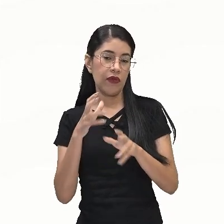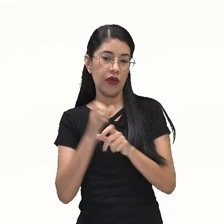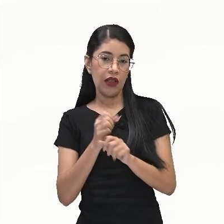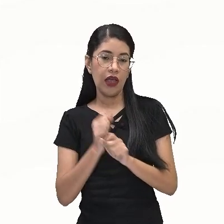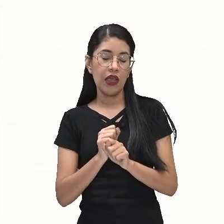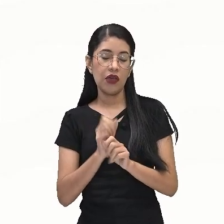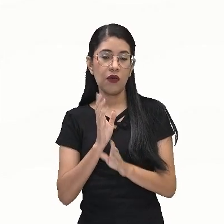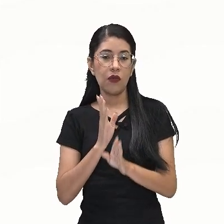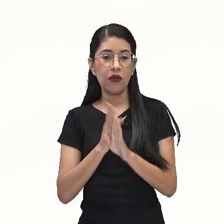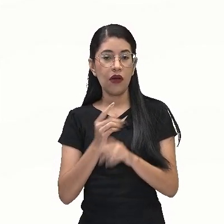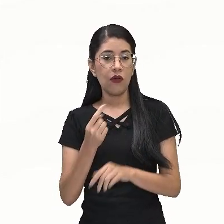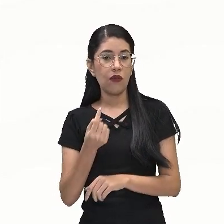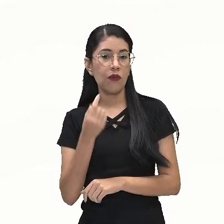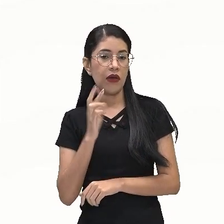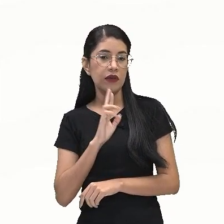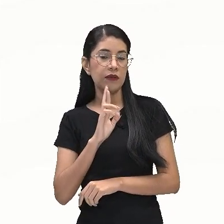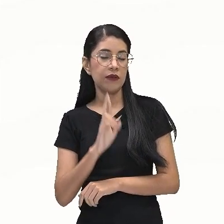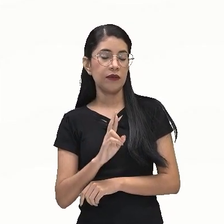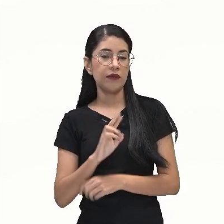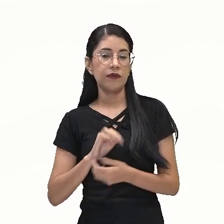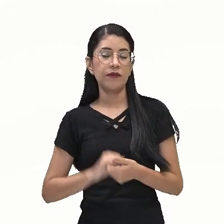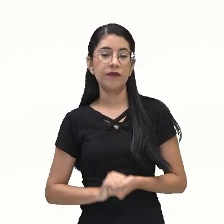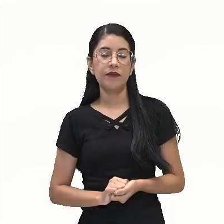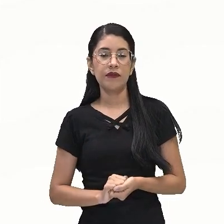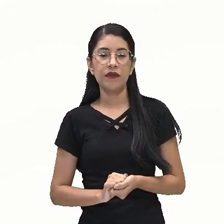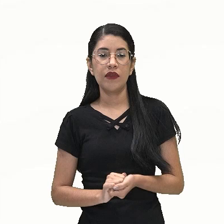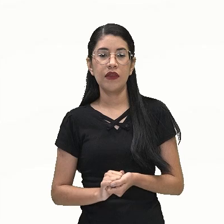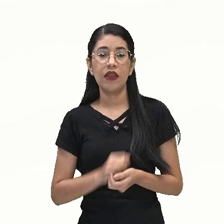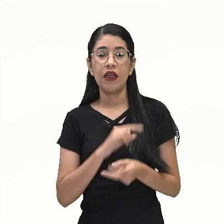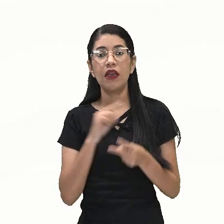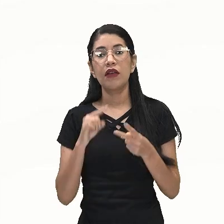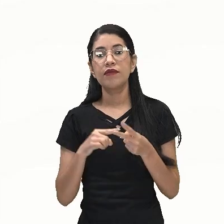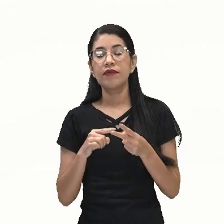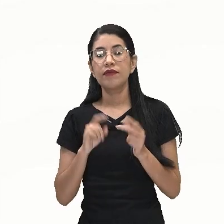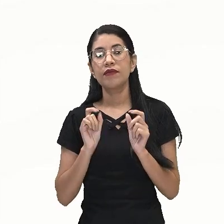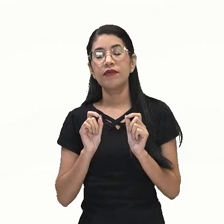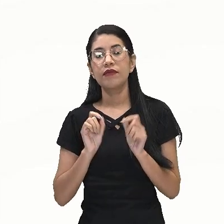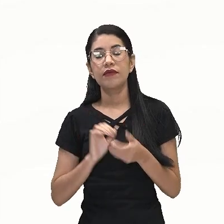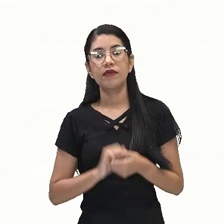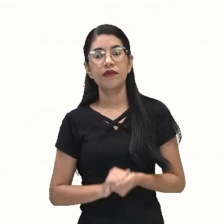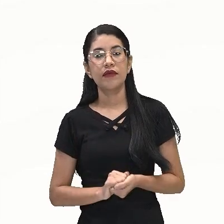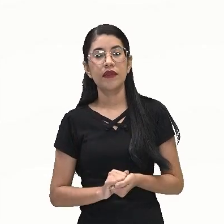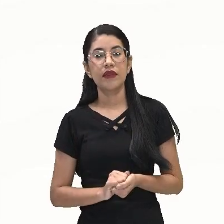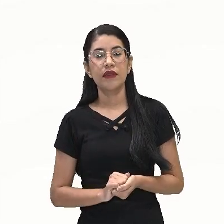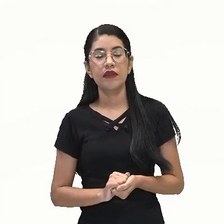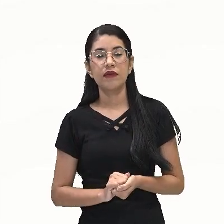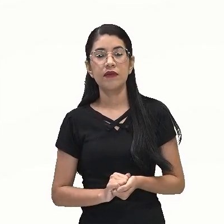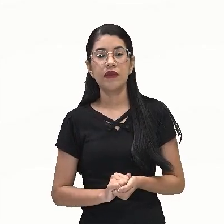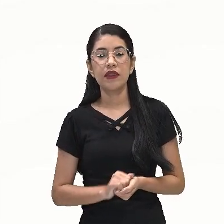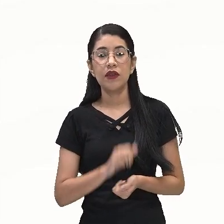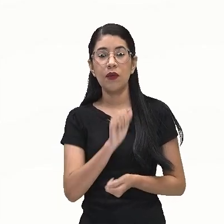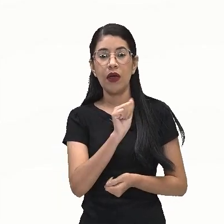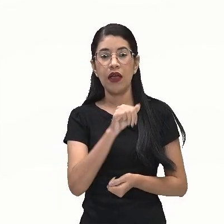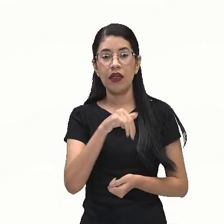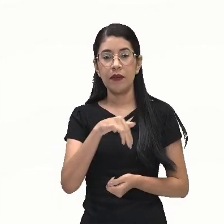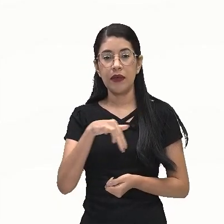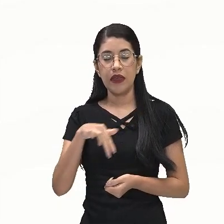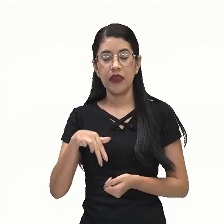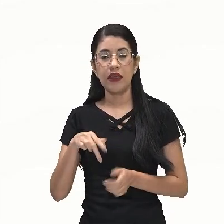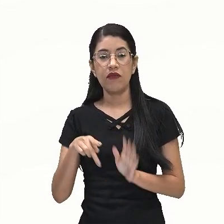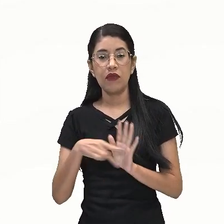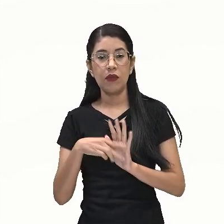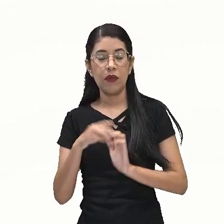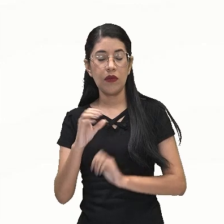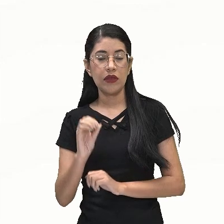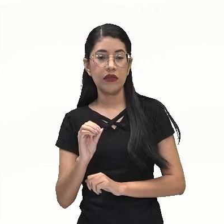solução. Simples assim. Próxima possibilidade, ó, é se esse meu número que está junto com a letra for igual a